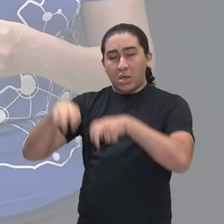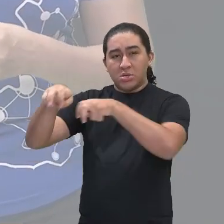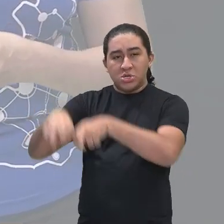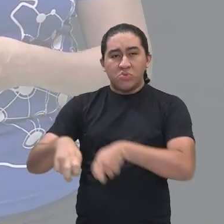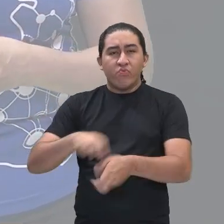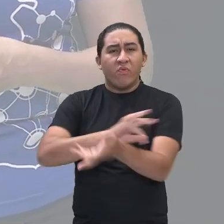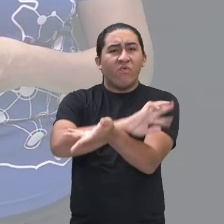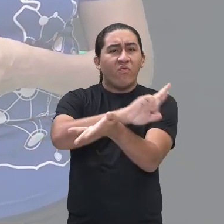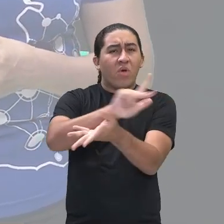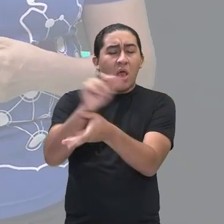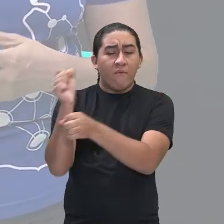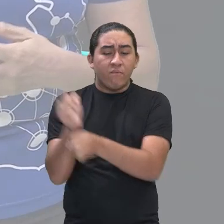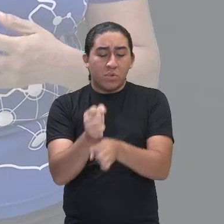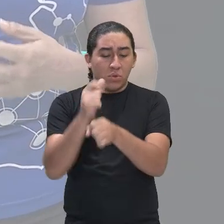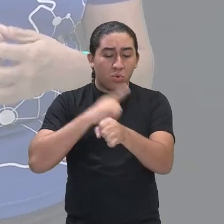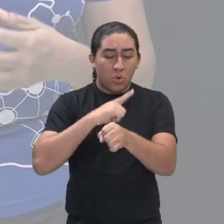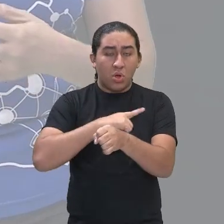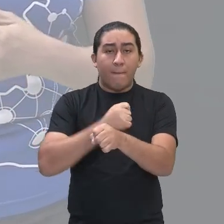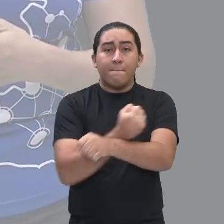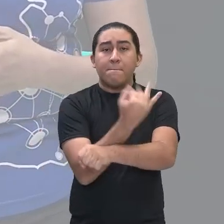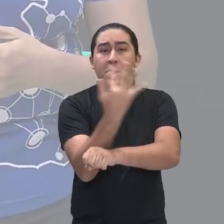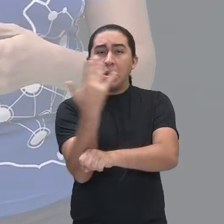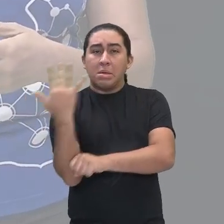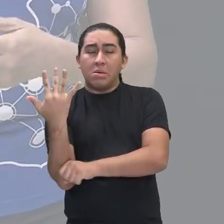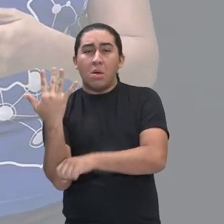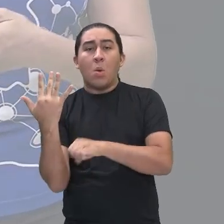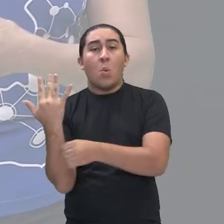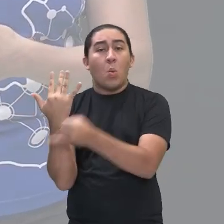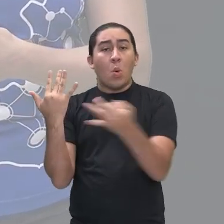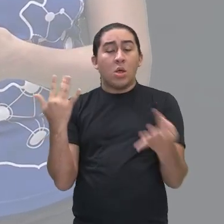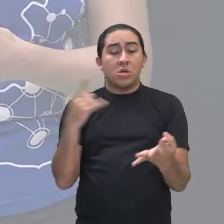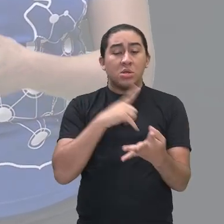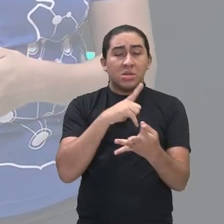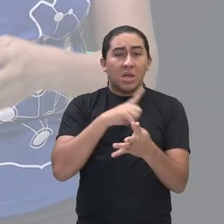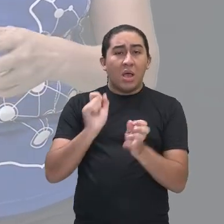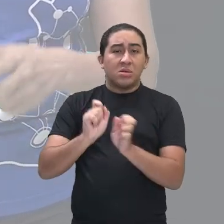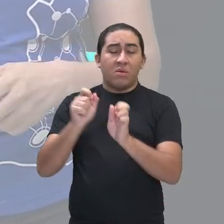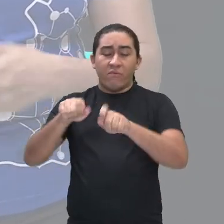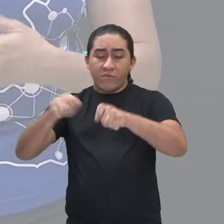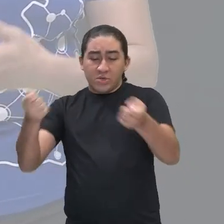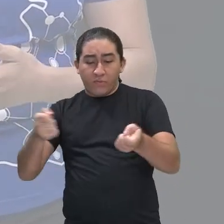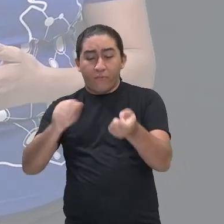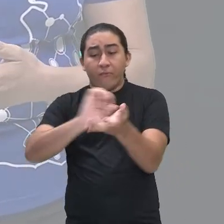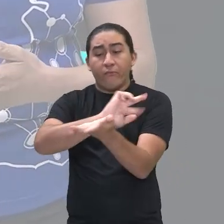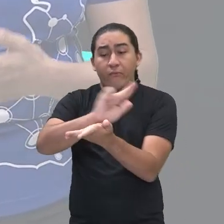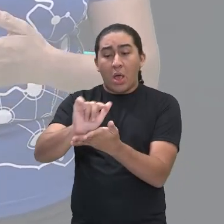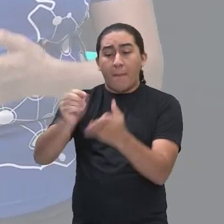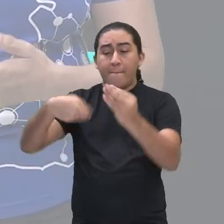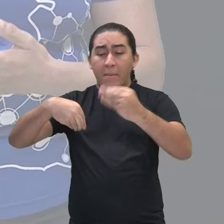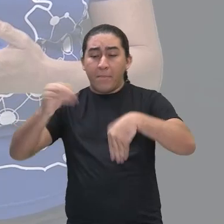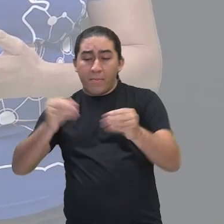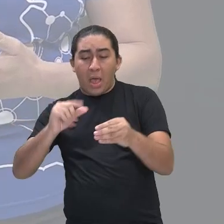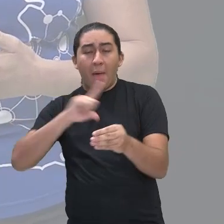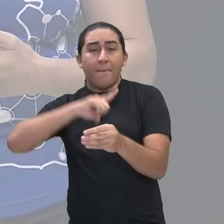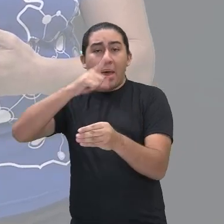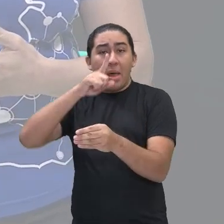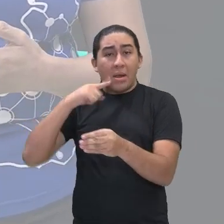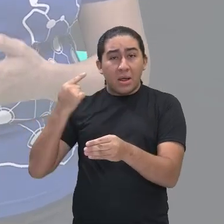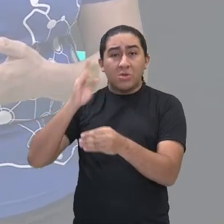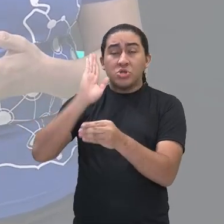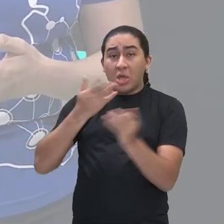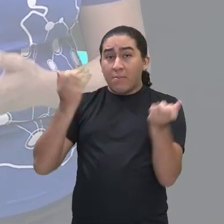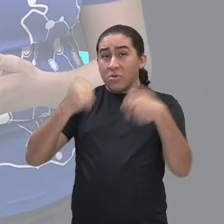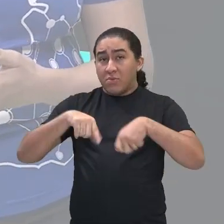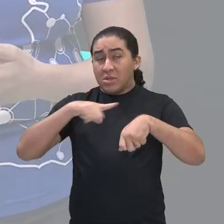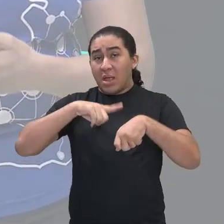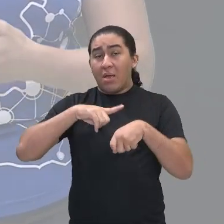plantadinho de vassouras. Quando as vassouras se esticam, amarelam, bem maduras,